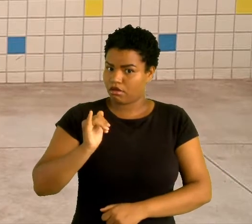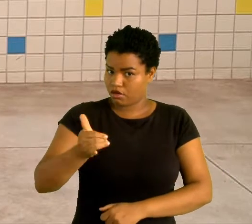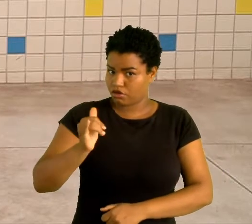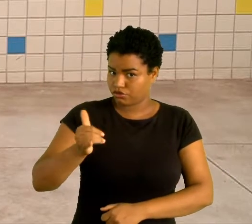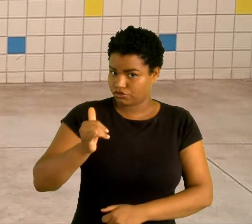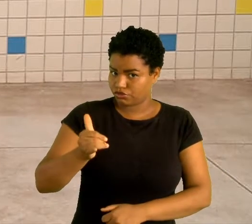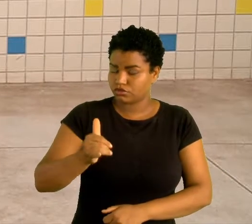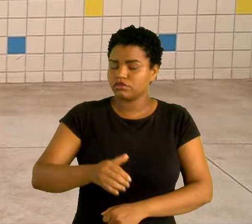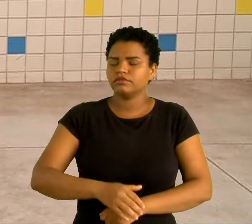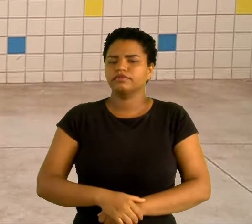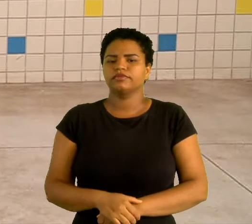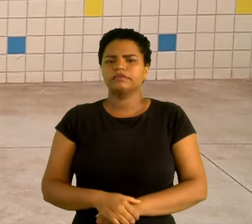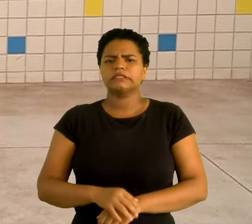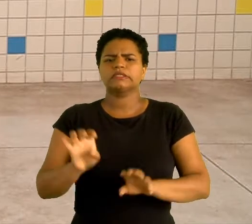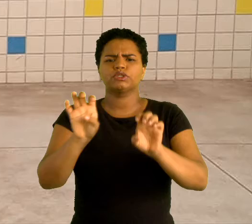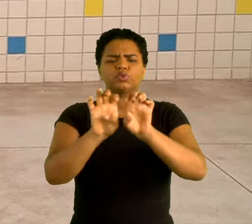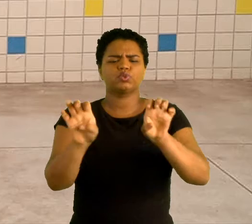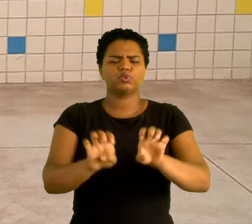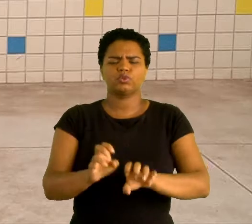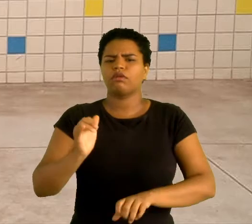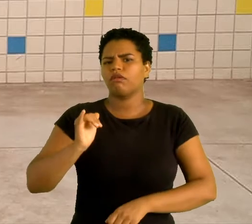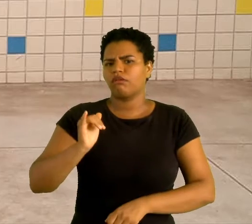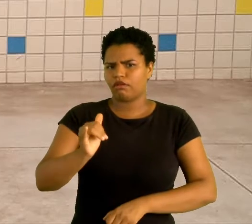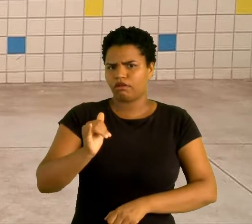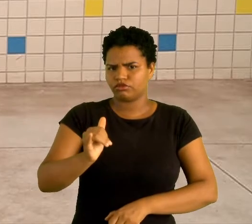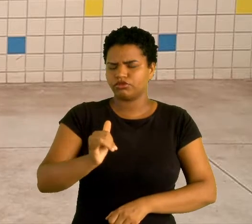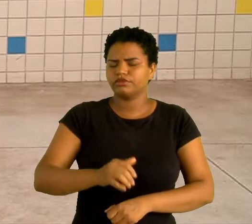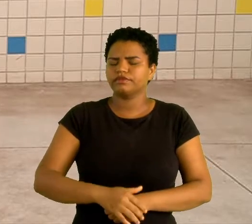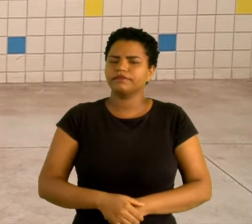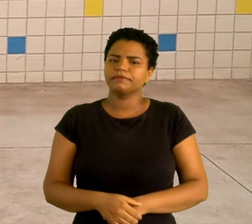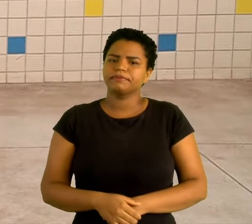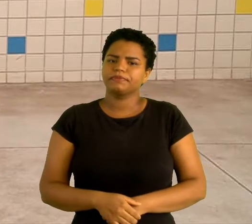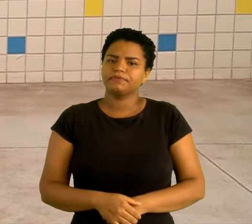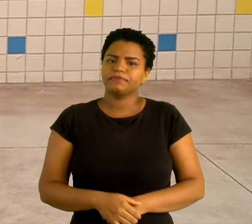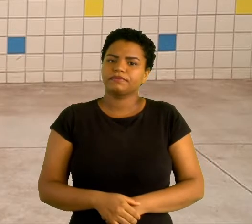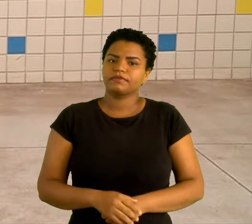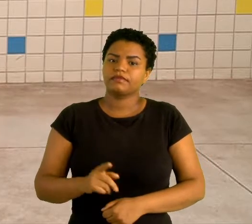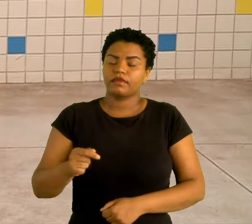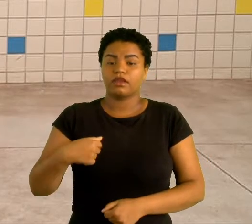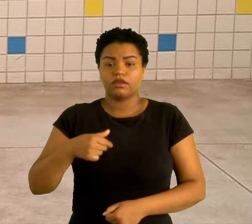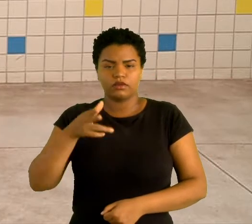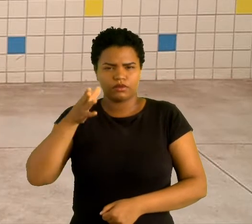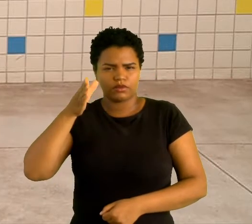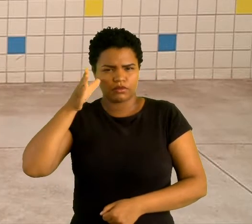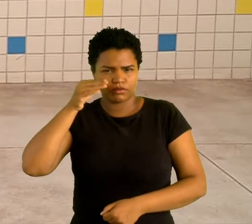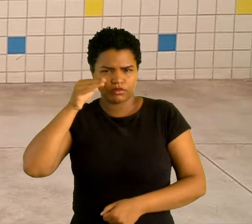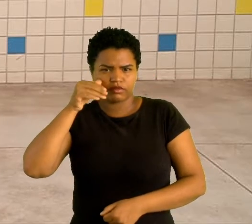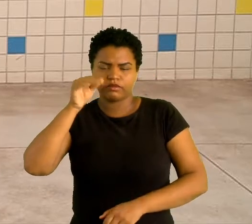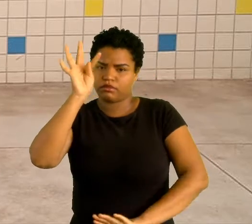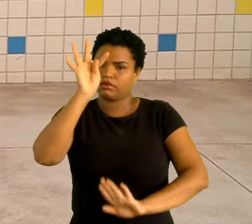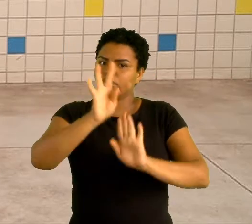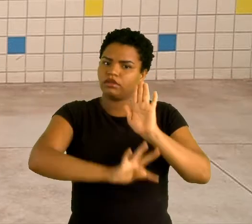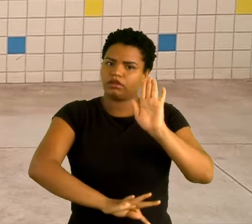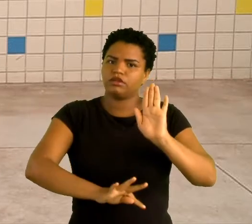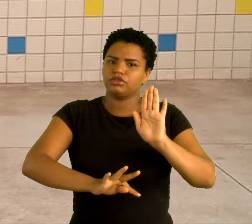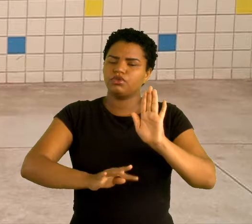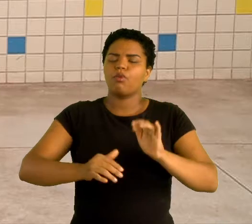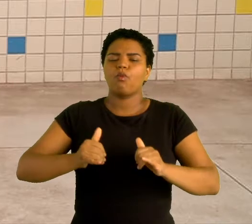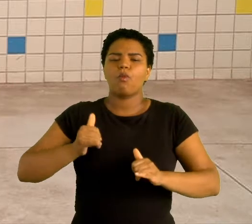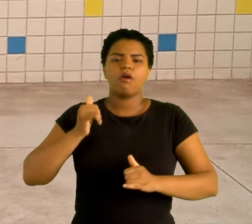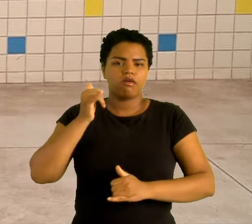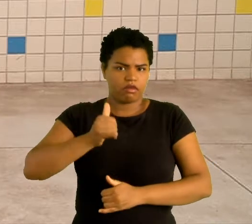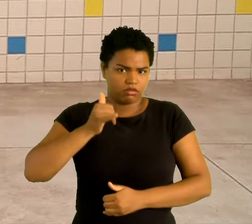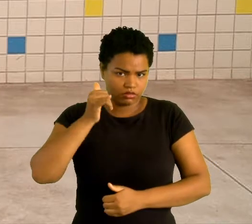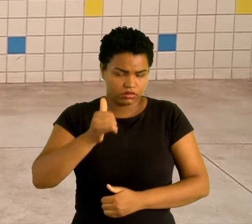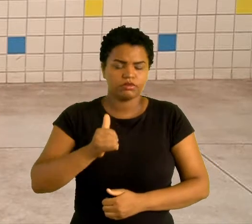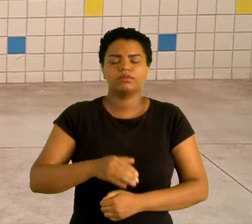nós vimos a estrutura de uma narrativa e observamos um texto, uma narração, e